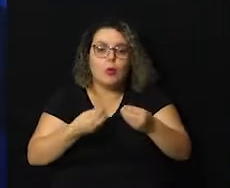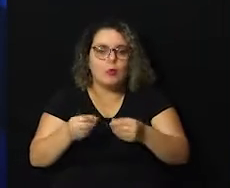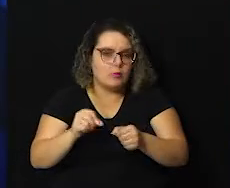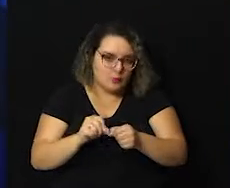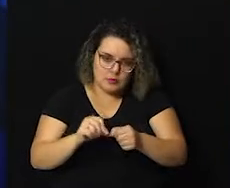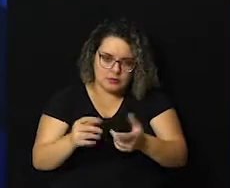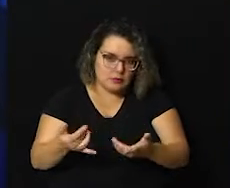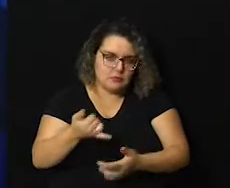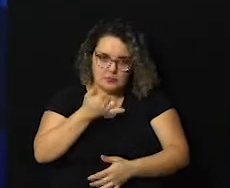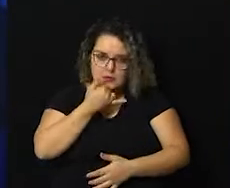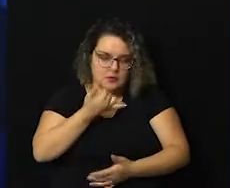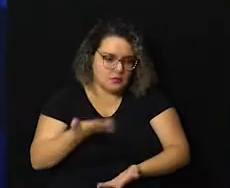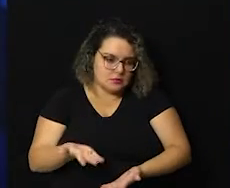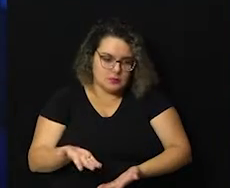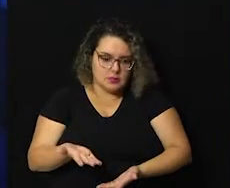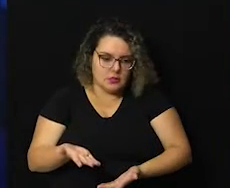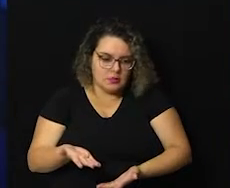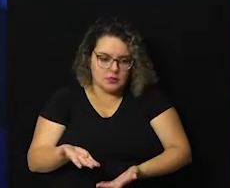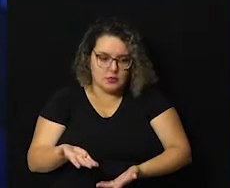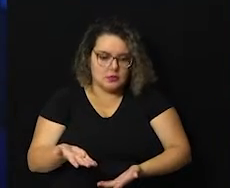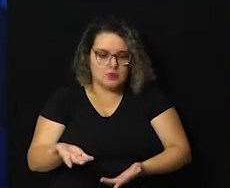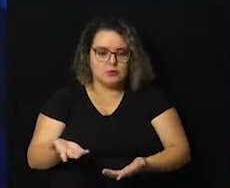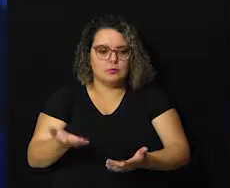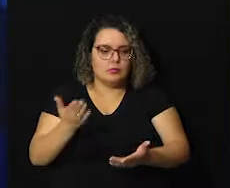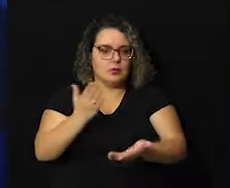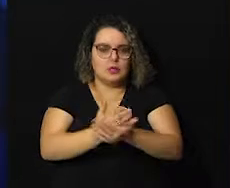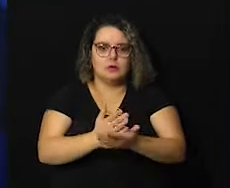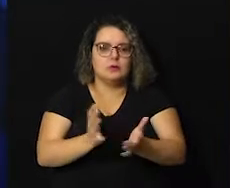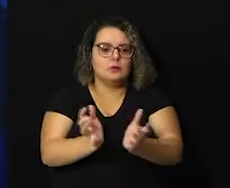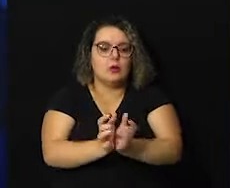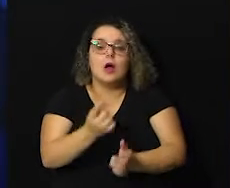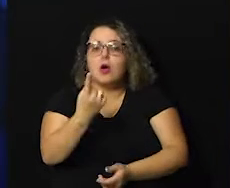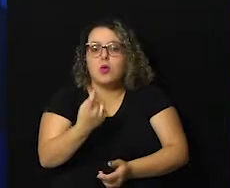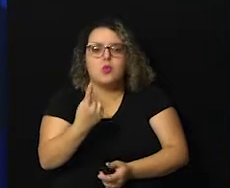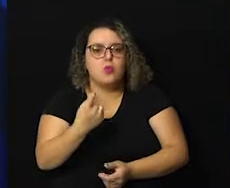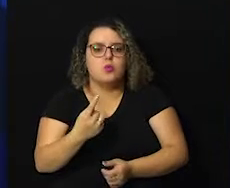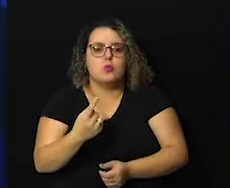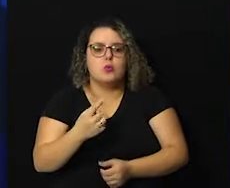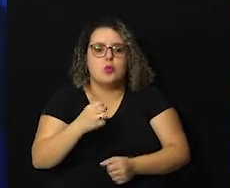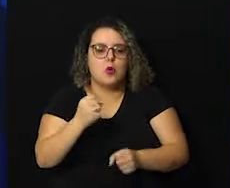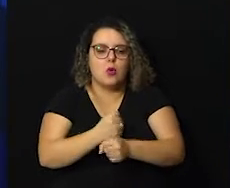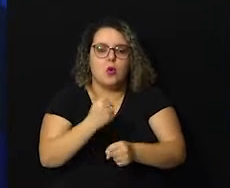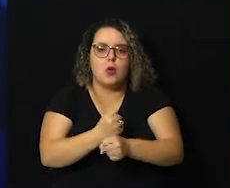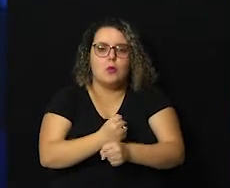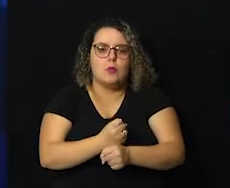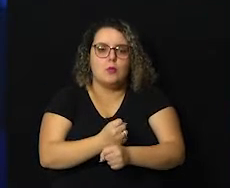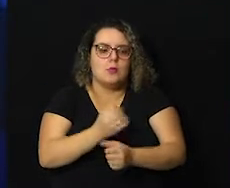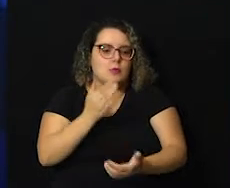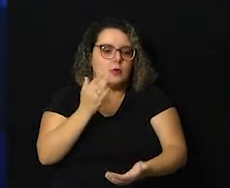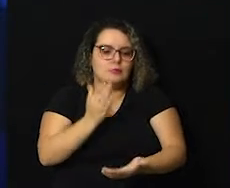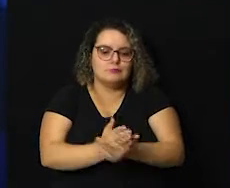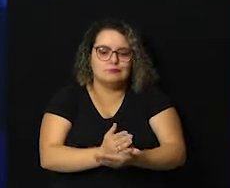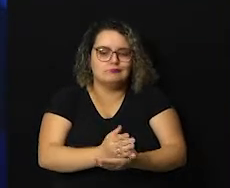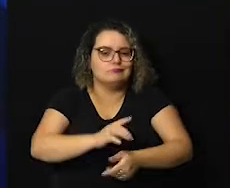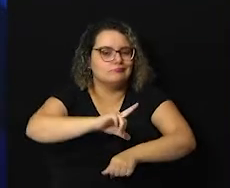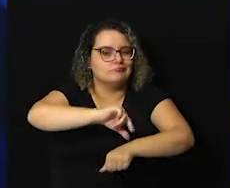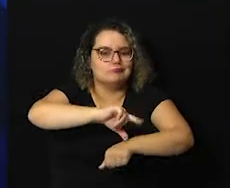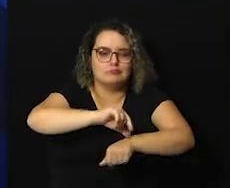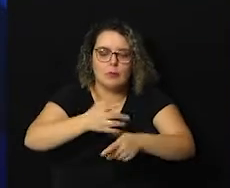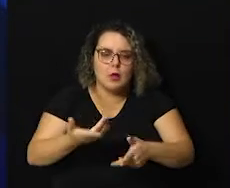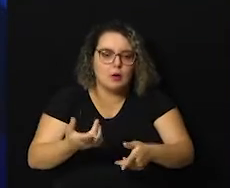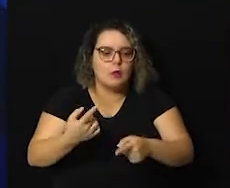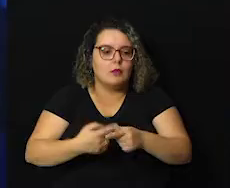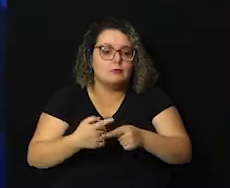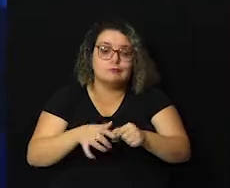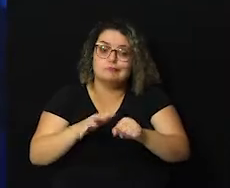enviado eu não tenho que fazer assim para uma equipe inteira e foi a única obra que eu atrasei o prazo totalmente foi porque